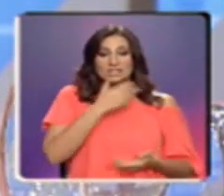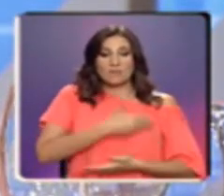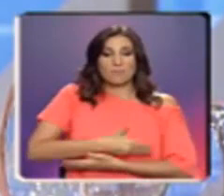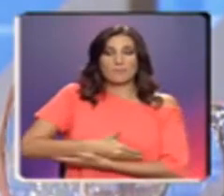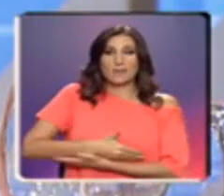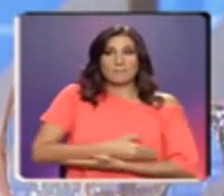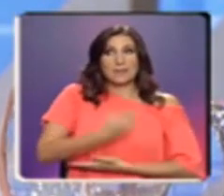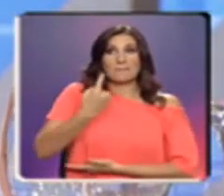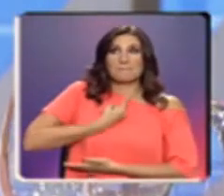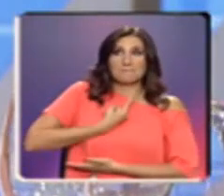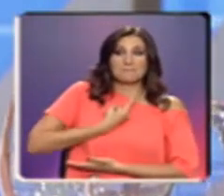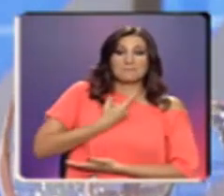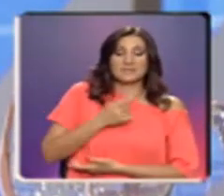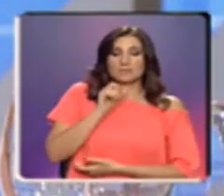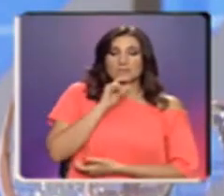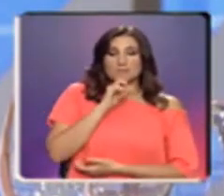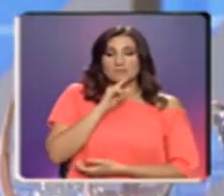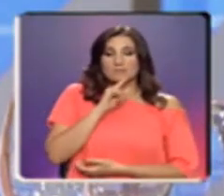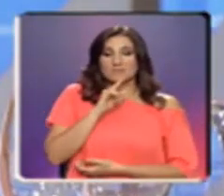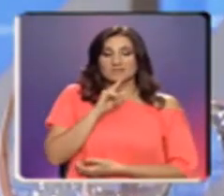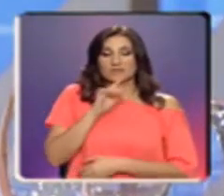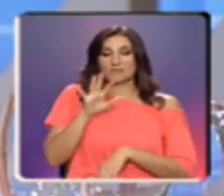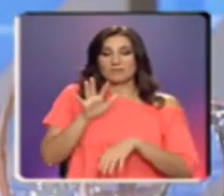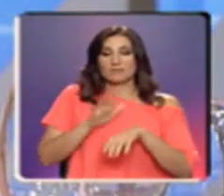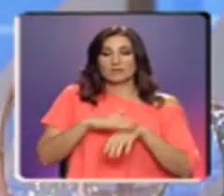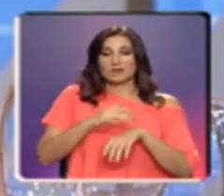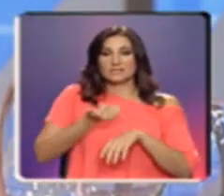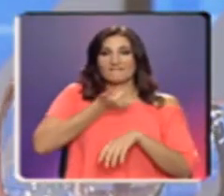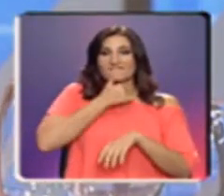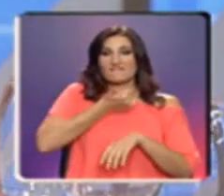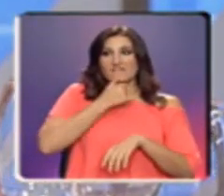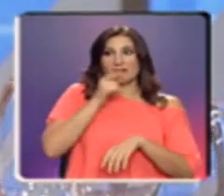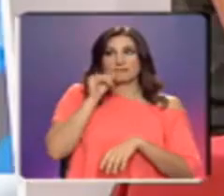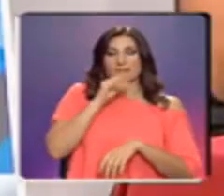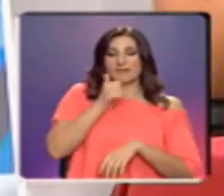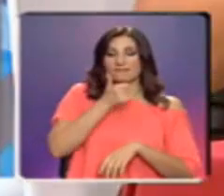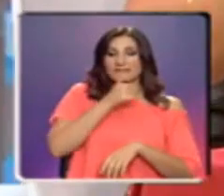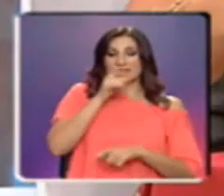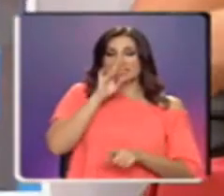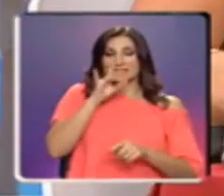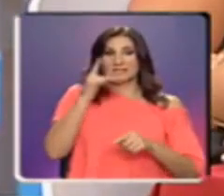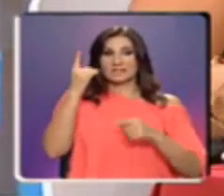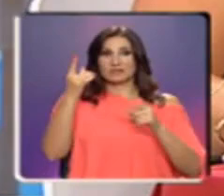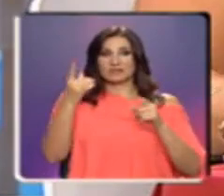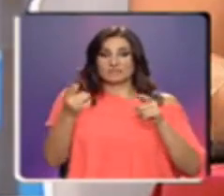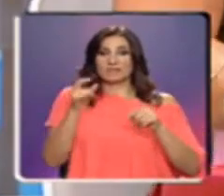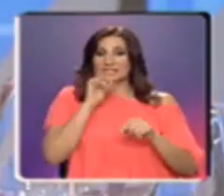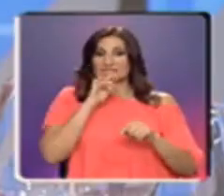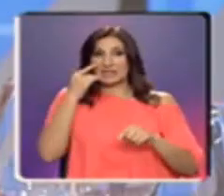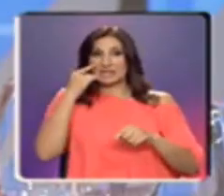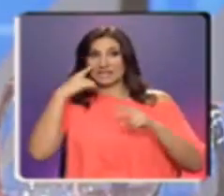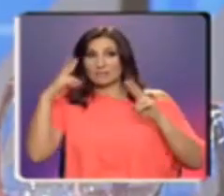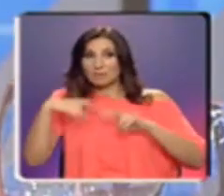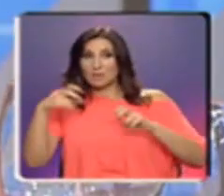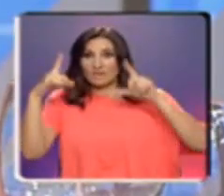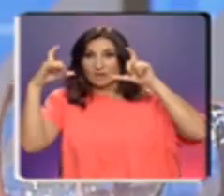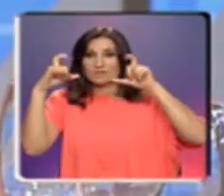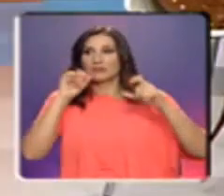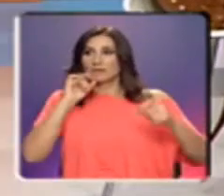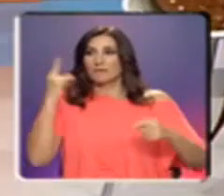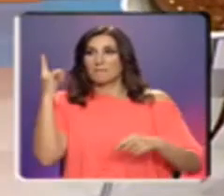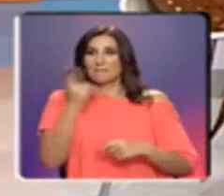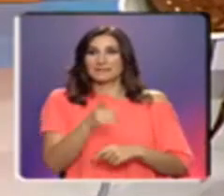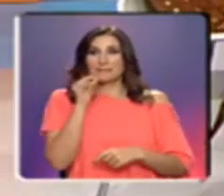bebê, e tenho que dizer que aí foi um género de violação dos meus pais, e se eu achar uma foto, vou pô-los em tribunal. Tem